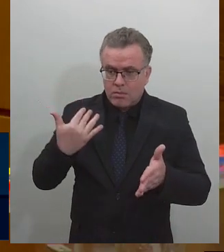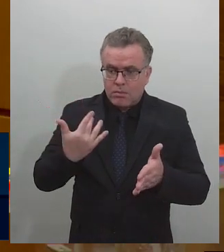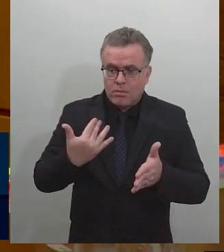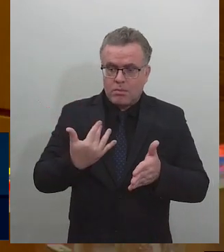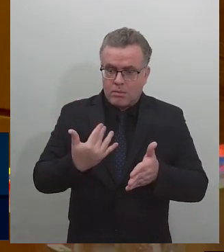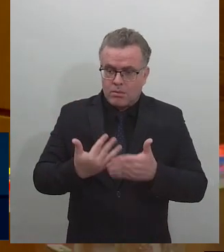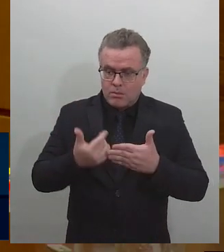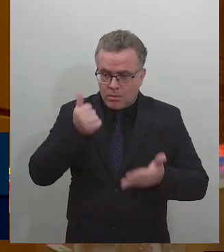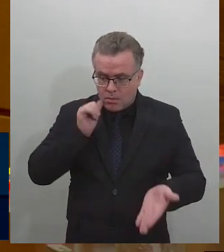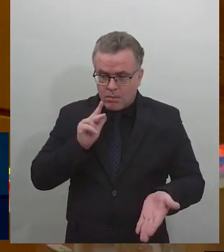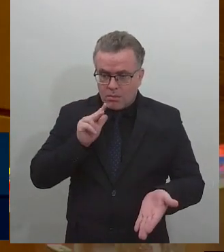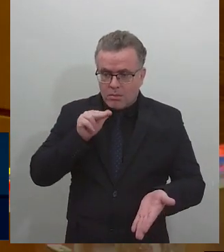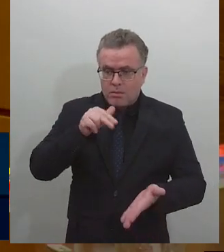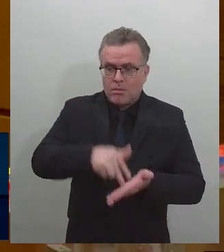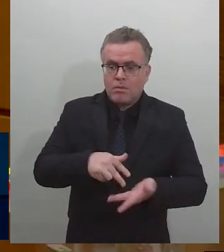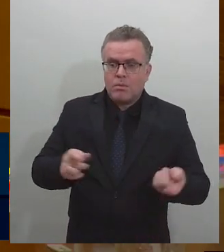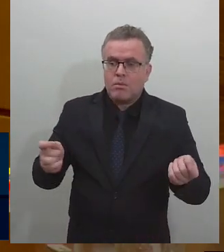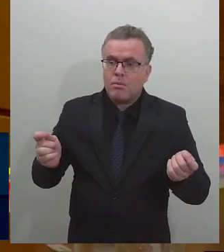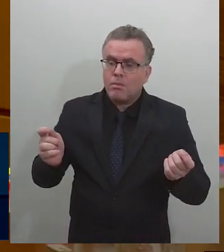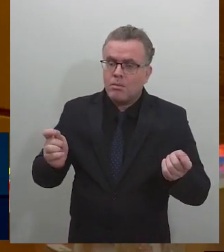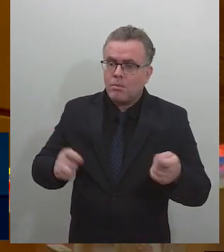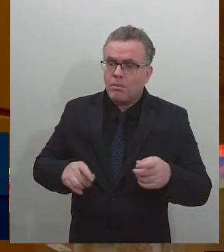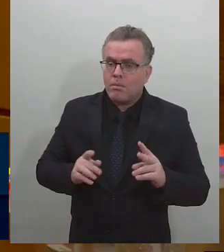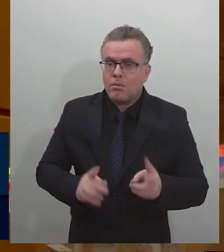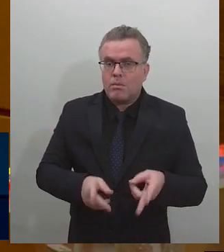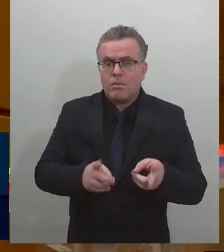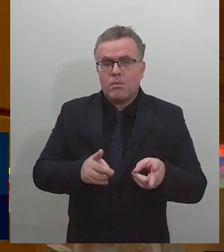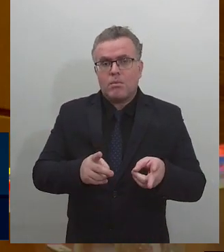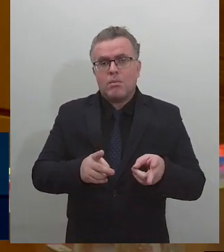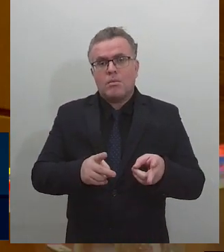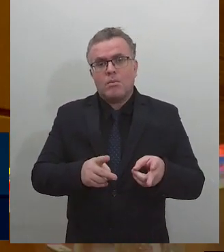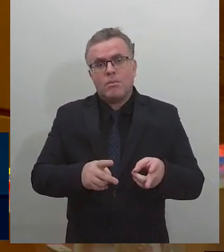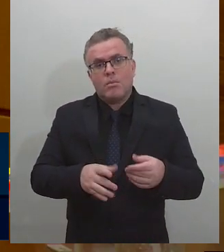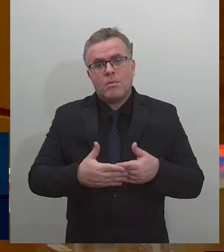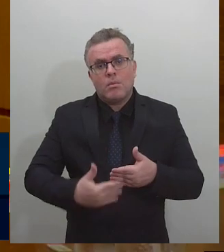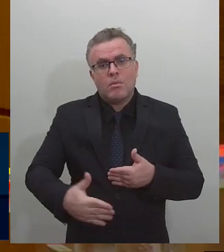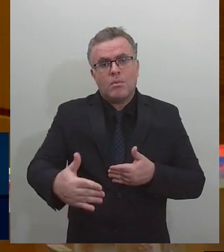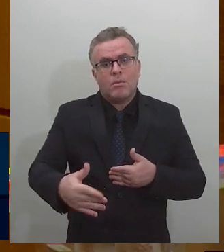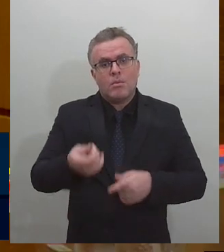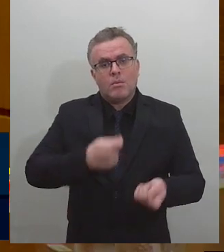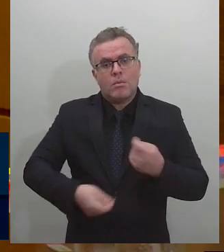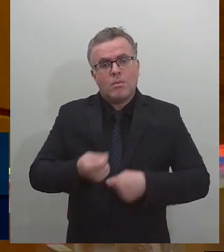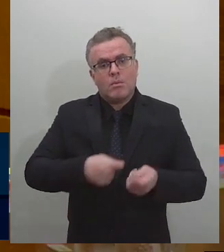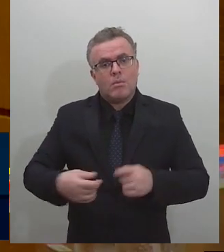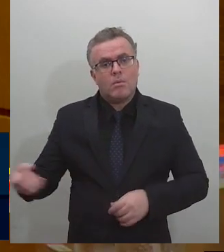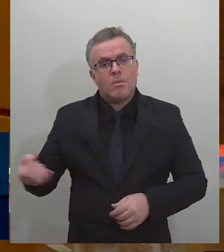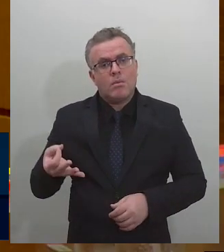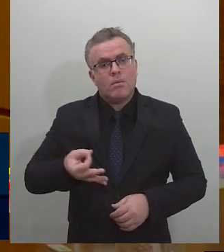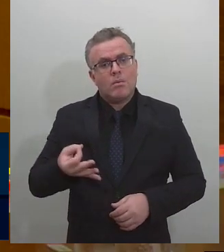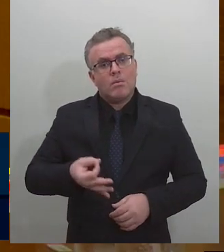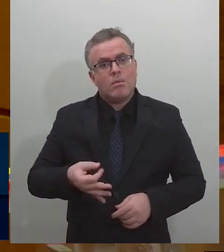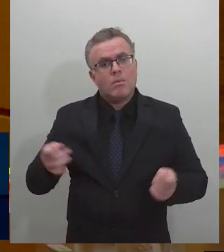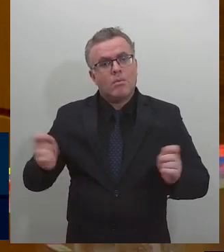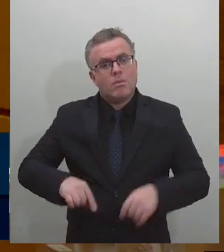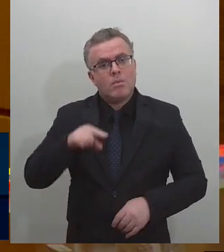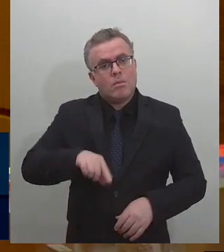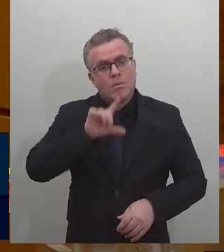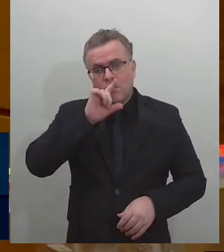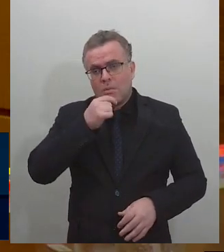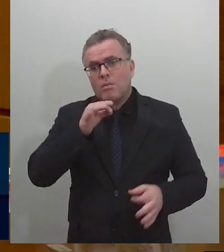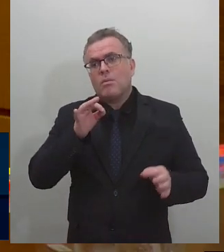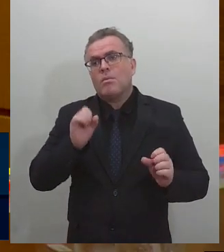né, ser a próxima administradora aqui do município de Aracaju. E sabemos que as pesquisas que estão